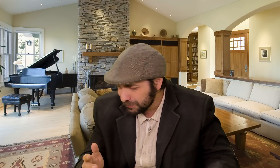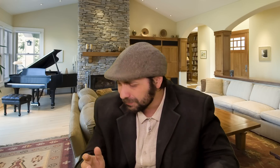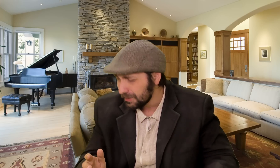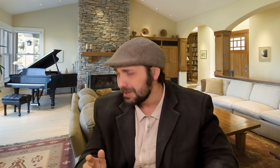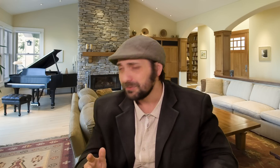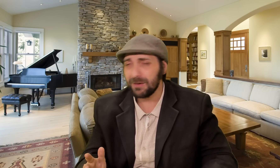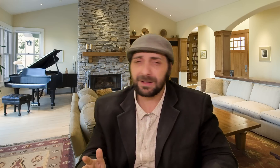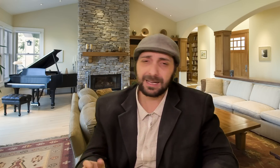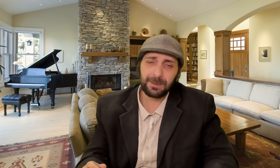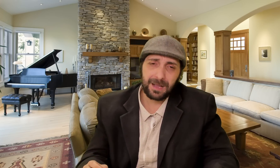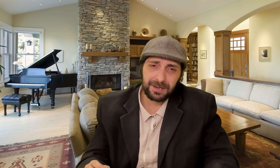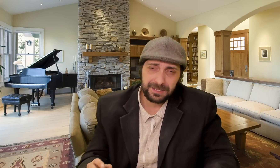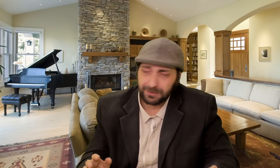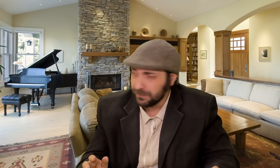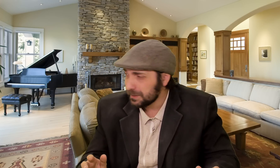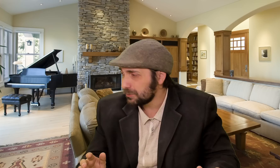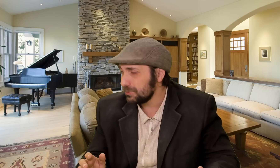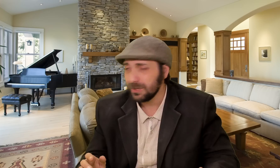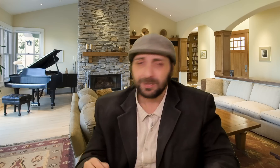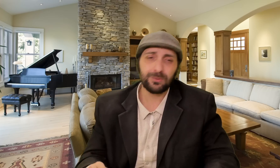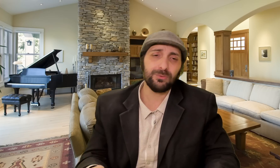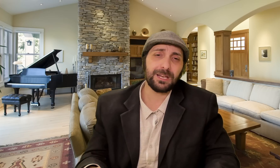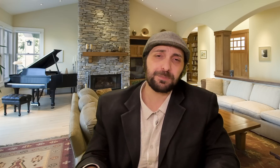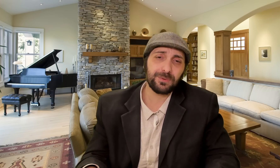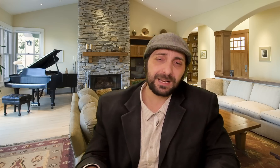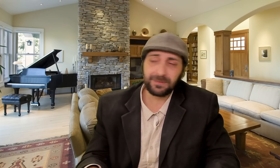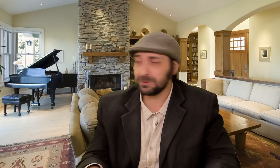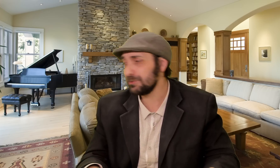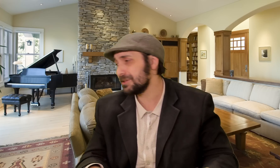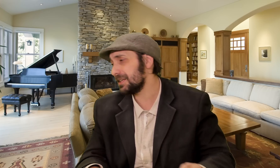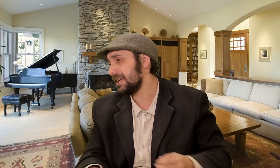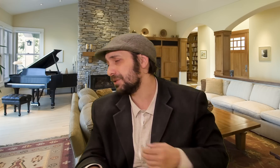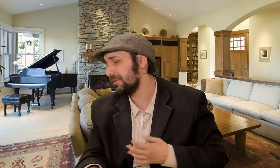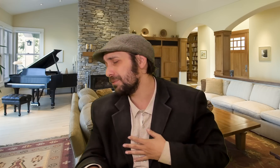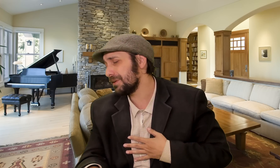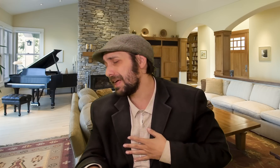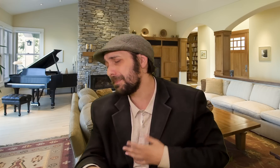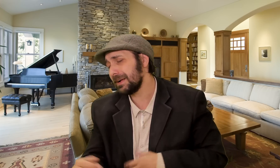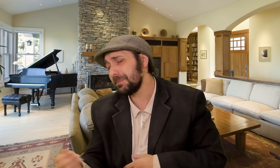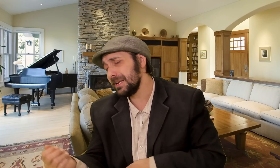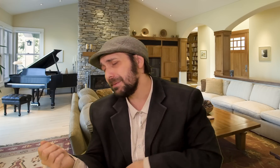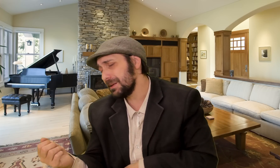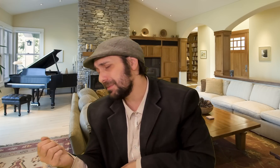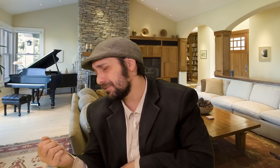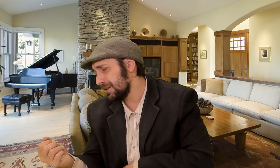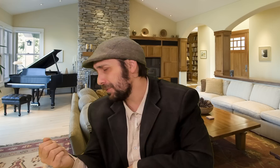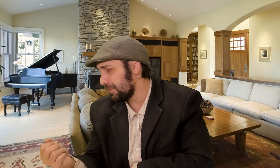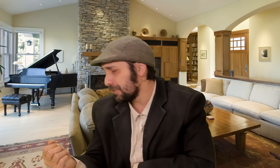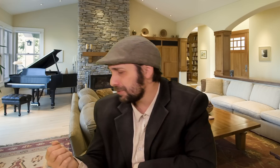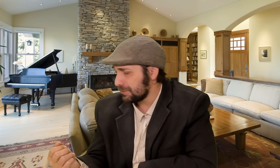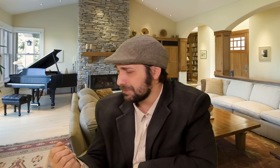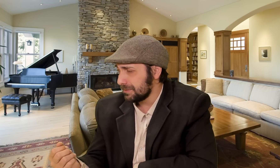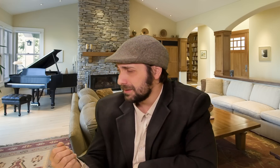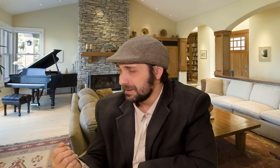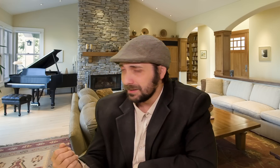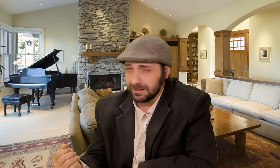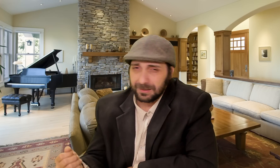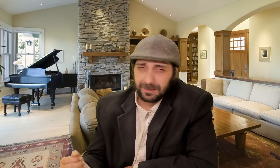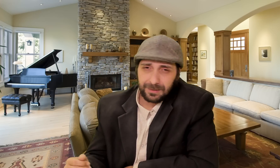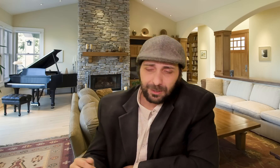compromete não avacalhar nação que fica tudo tudo elas por ela fica tudo certo então vamos lá pega a bíblia irmão ler um